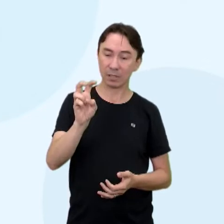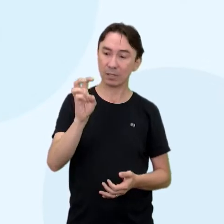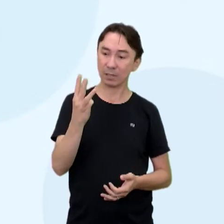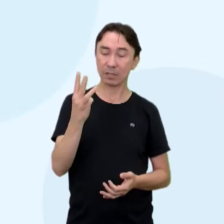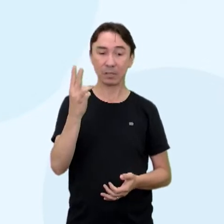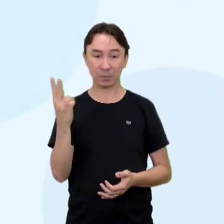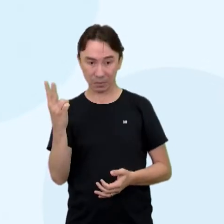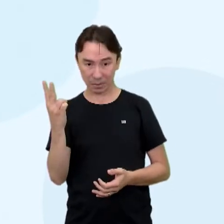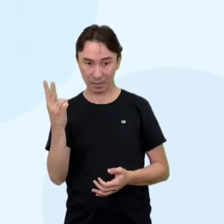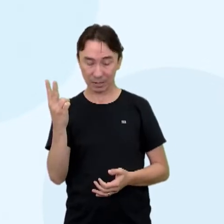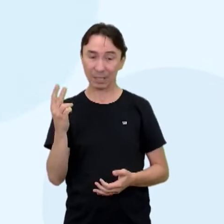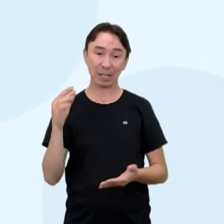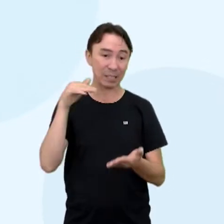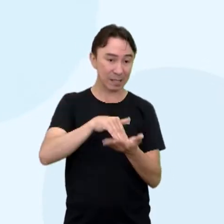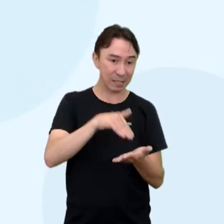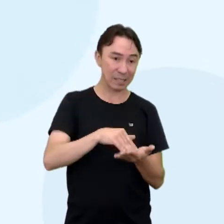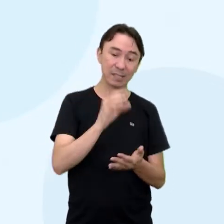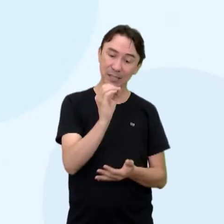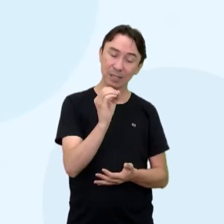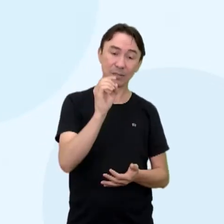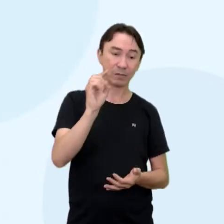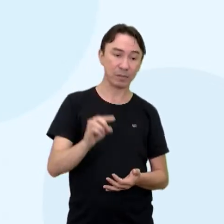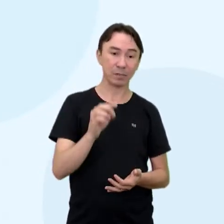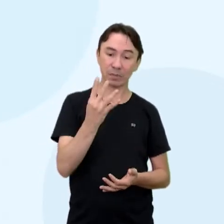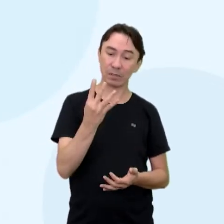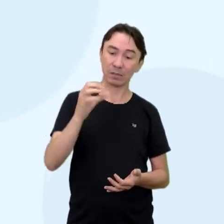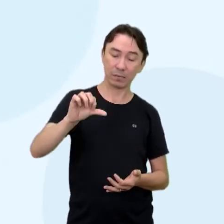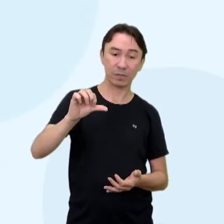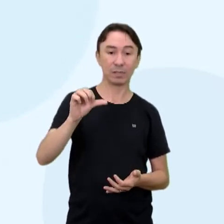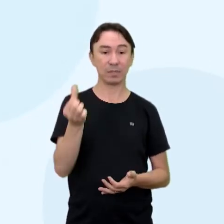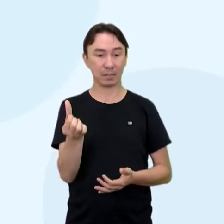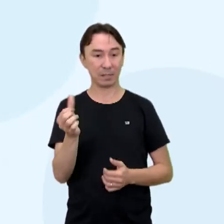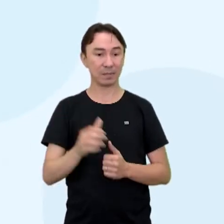foi para 0,496. O Sul de